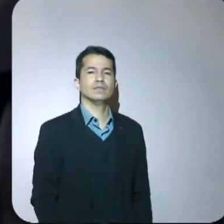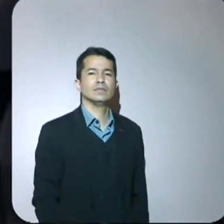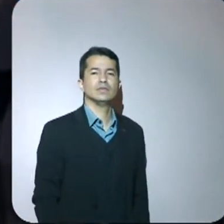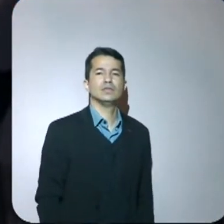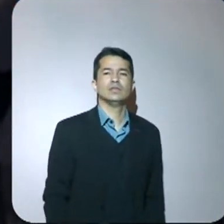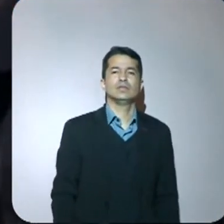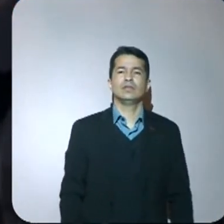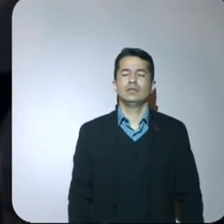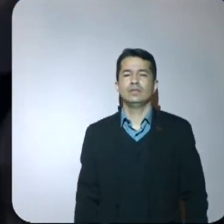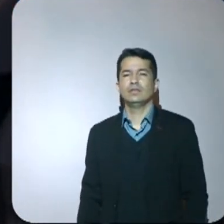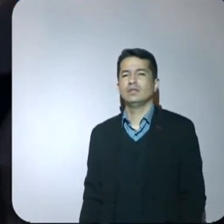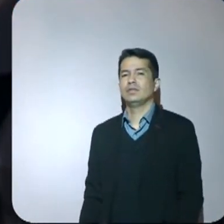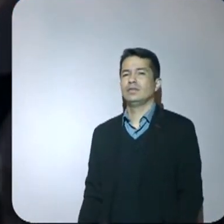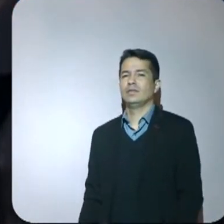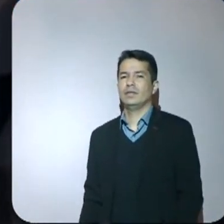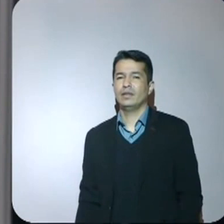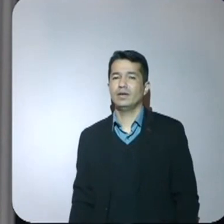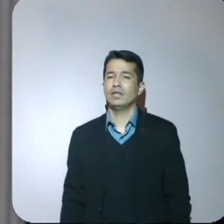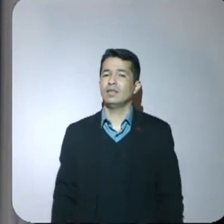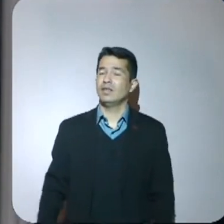Tu não és um Deus